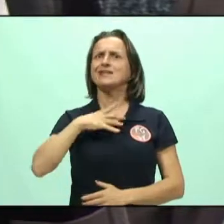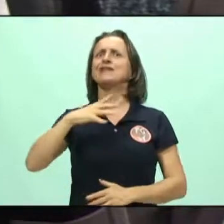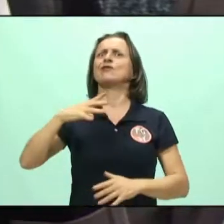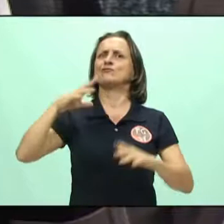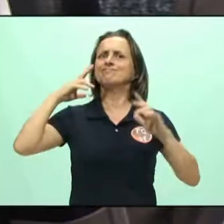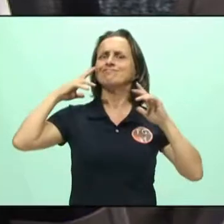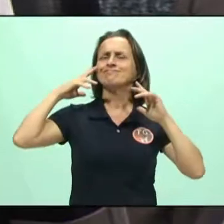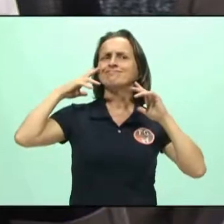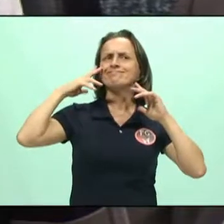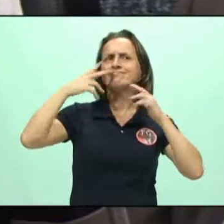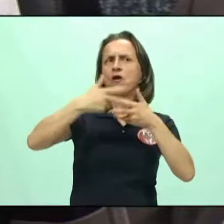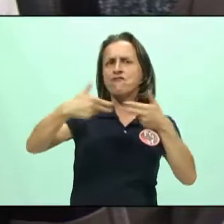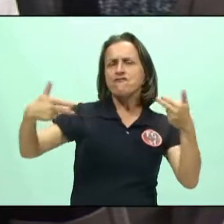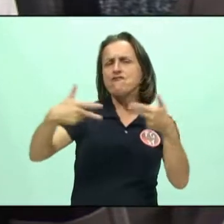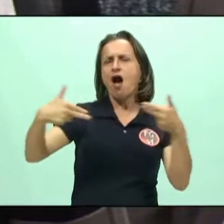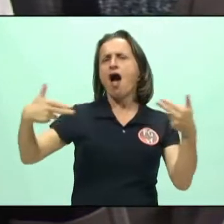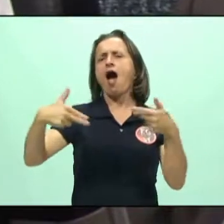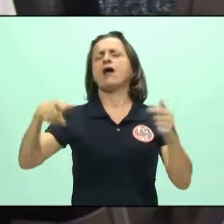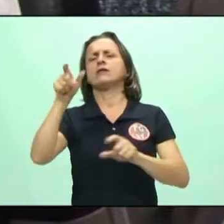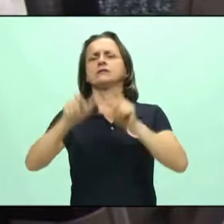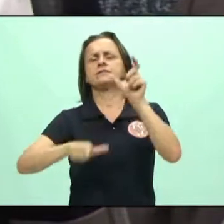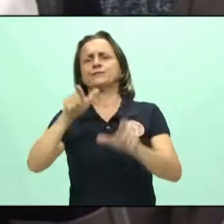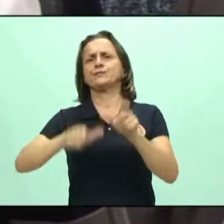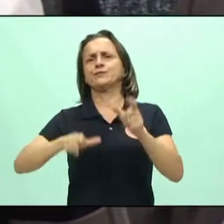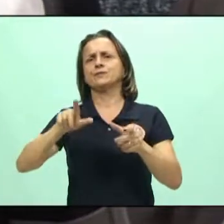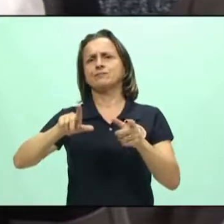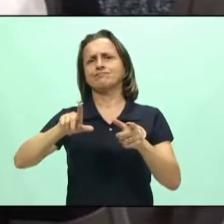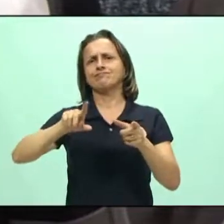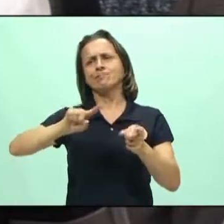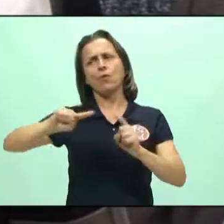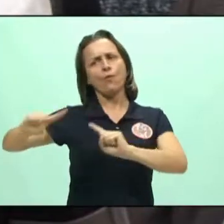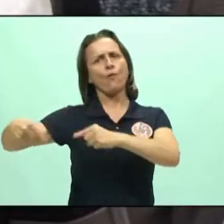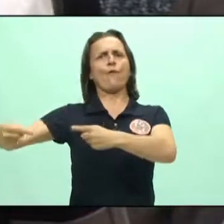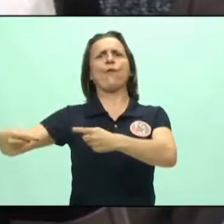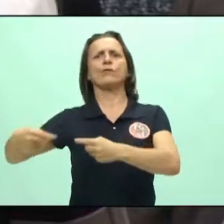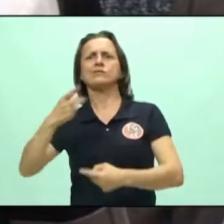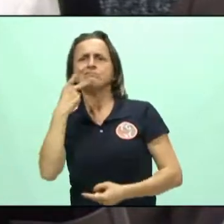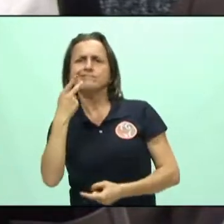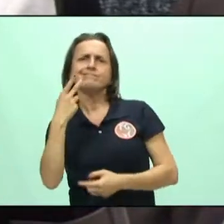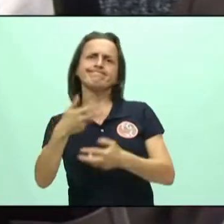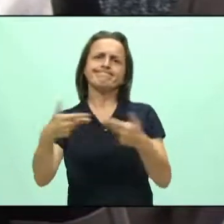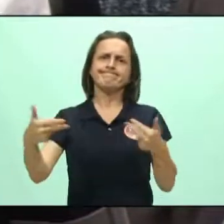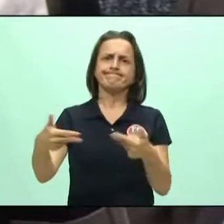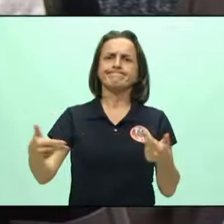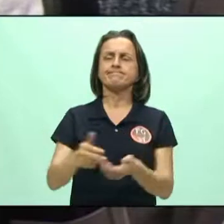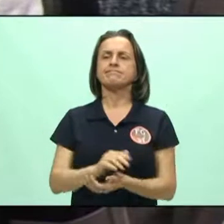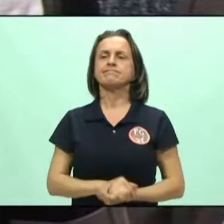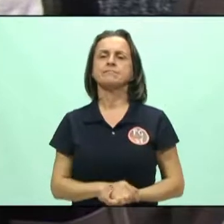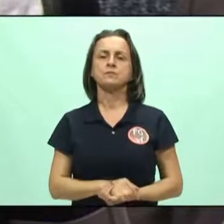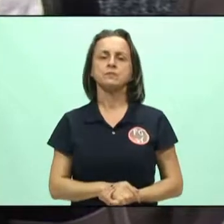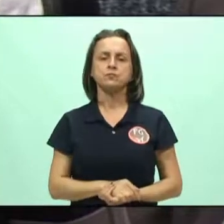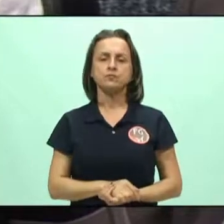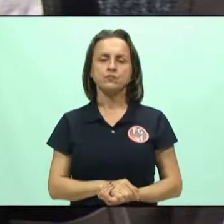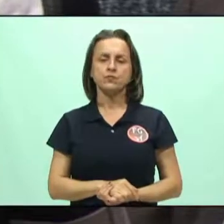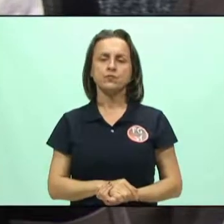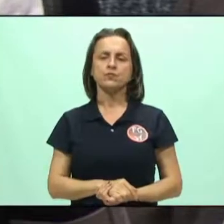e até radicalizada nos seus opostos e eu como Irene